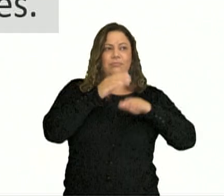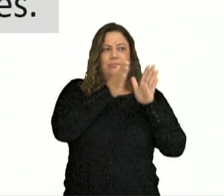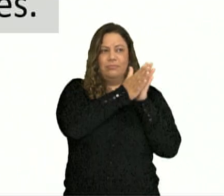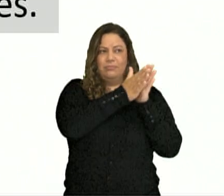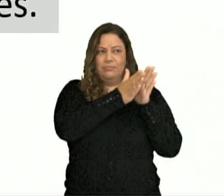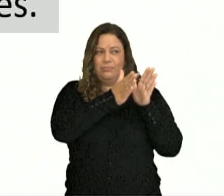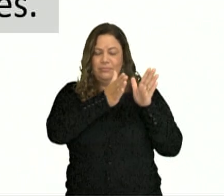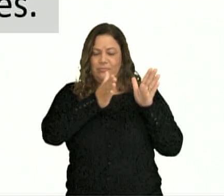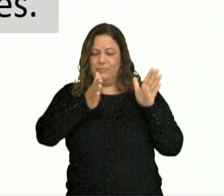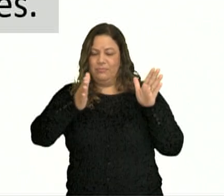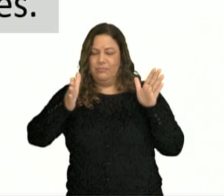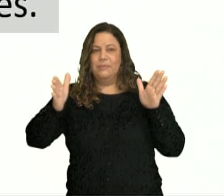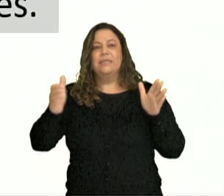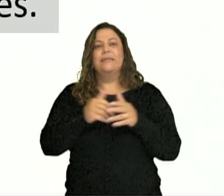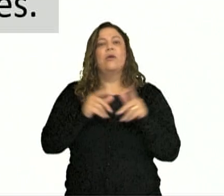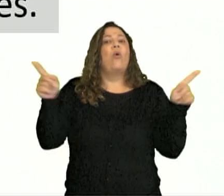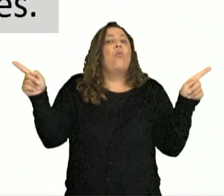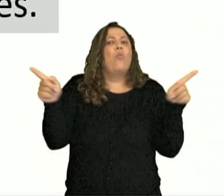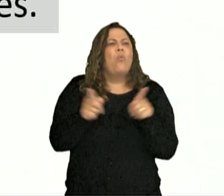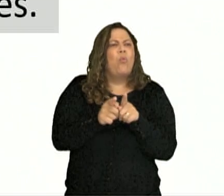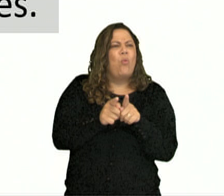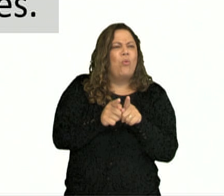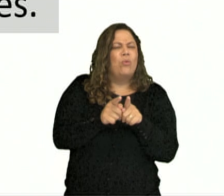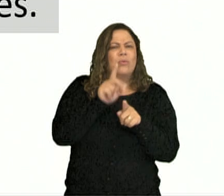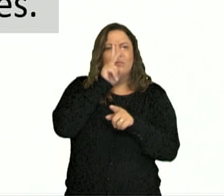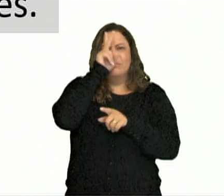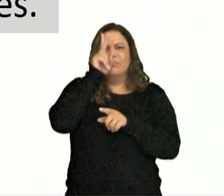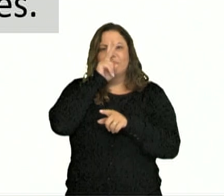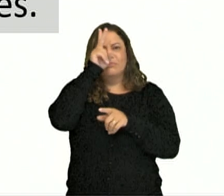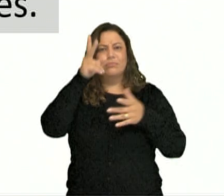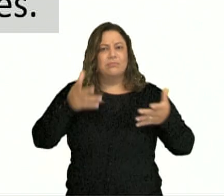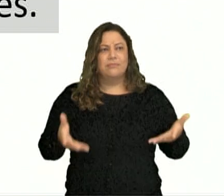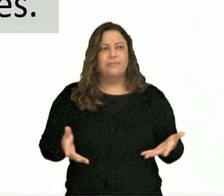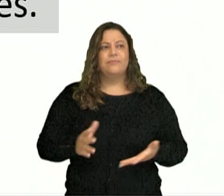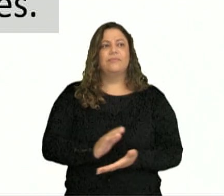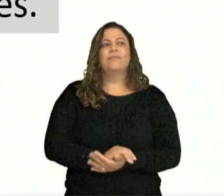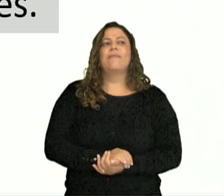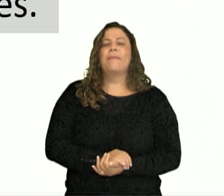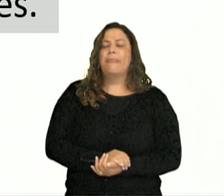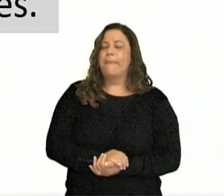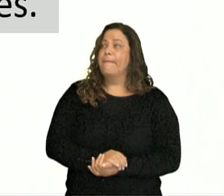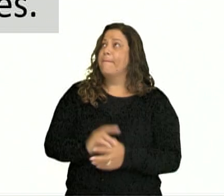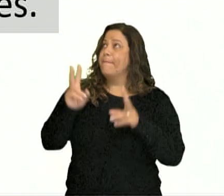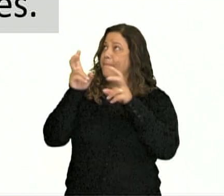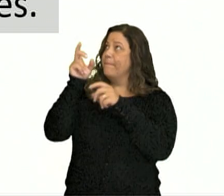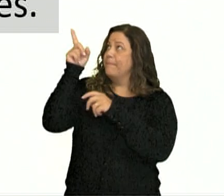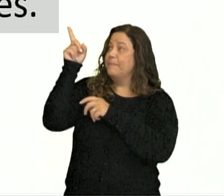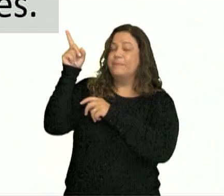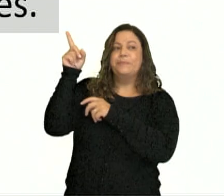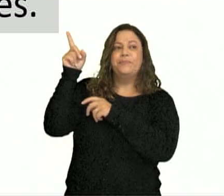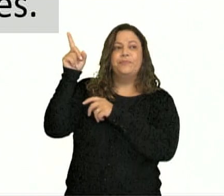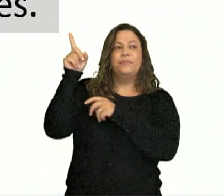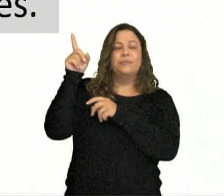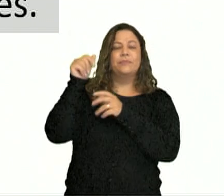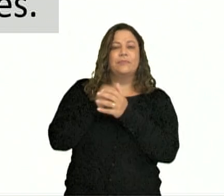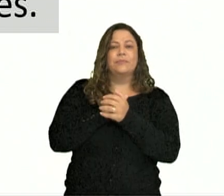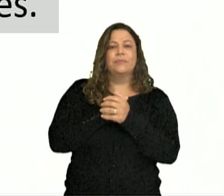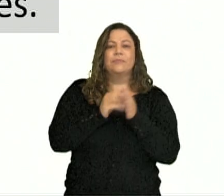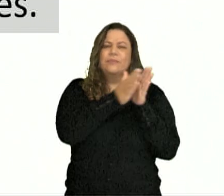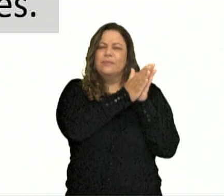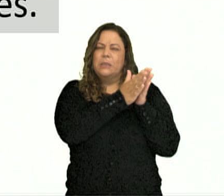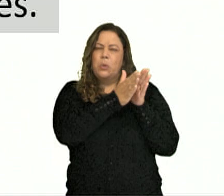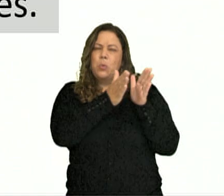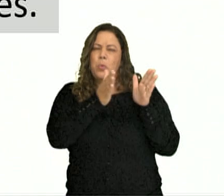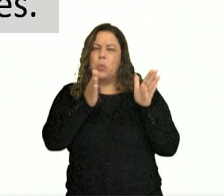Os sons, eles são curtos ou fortes? Então, também. E aqui, sons longos ou fracos.